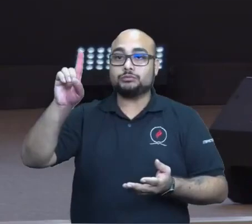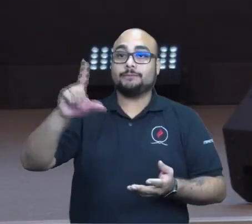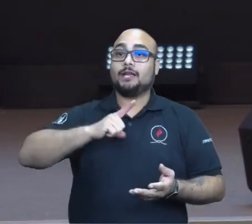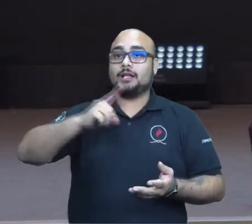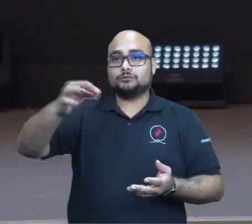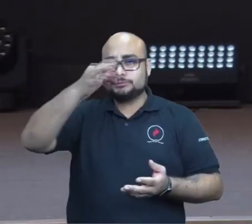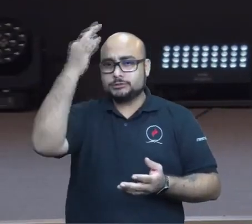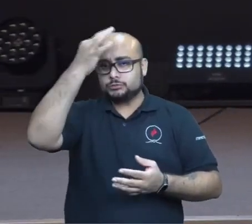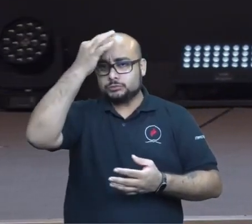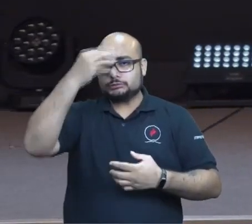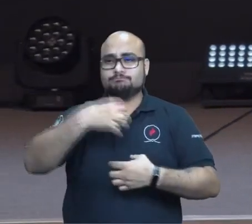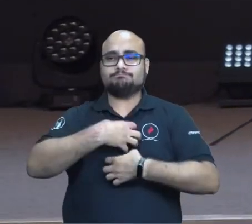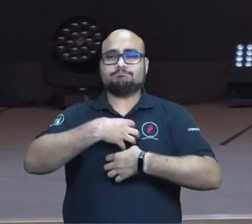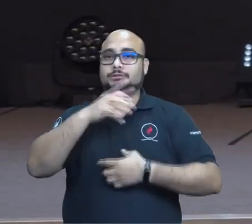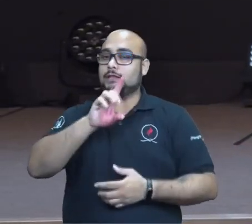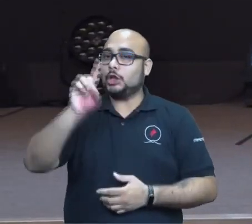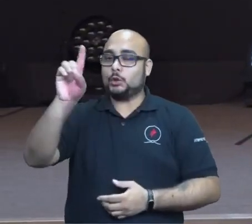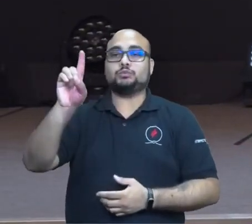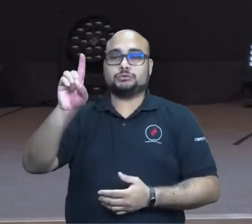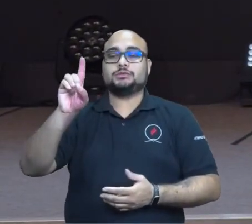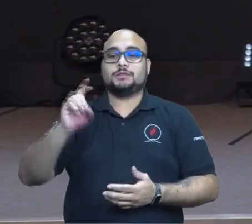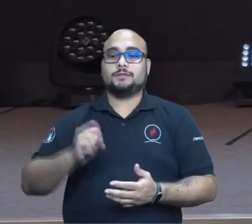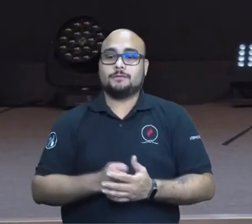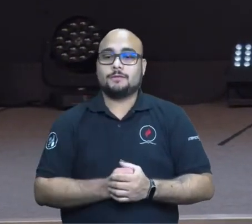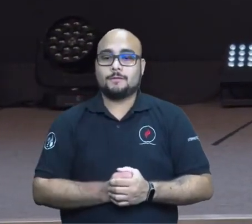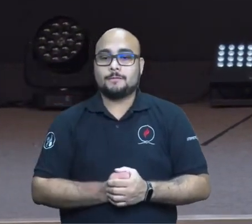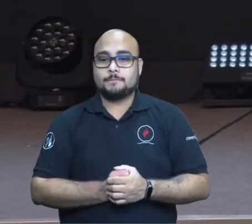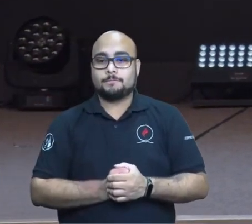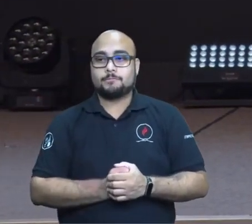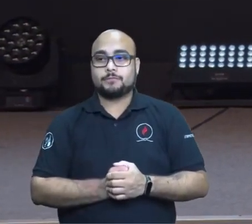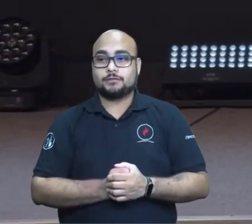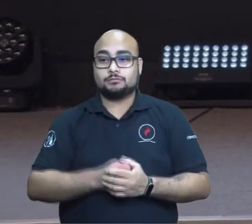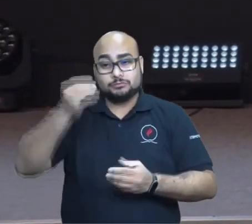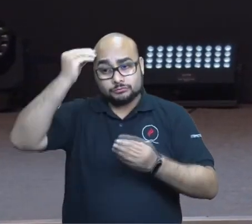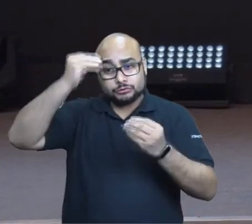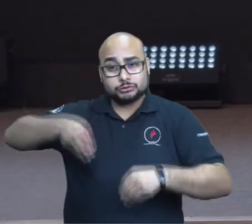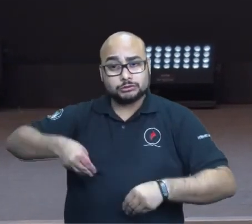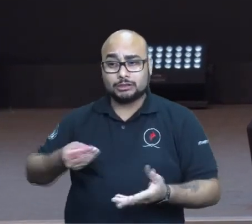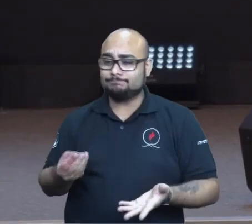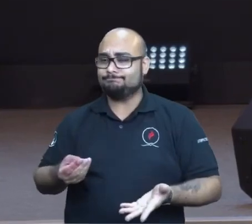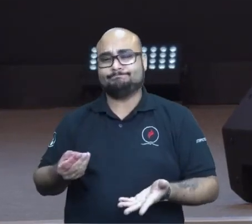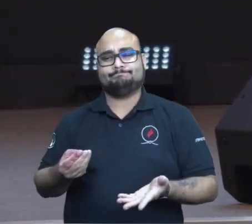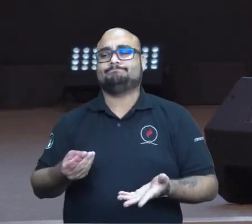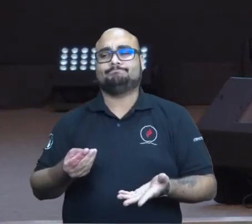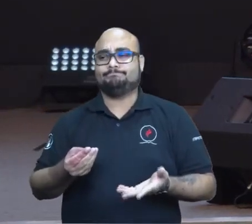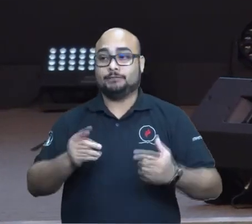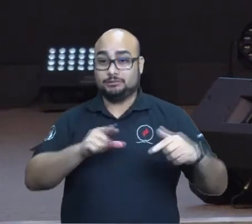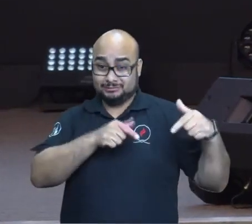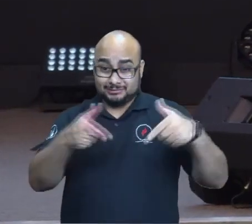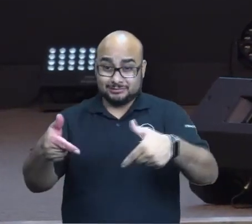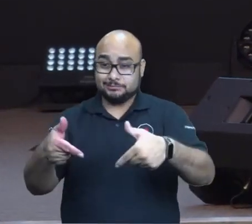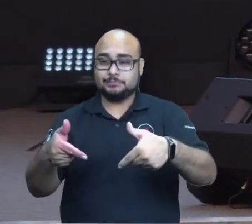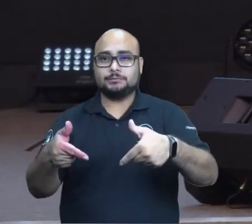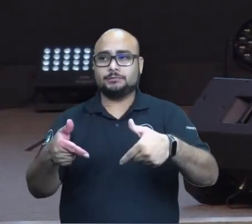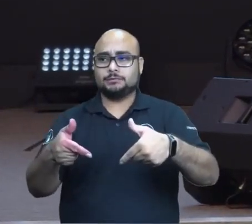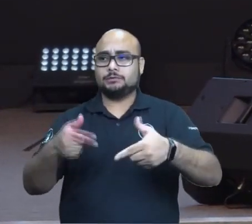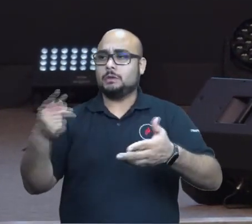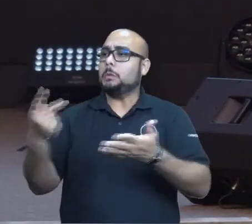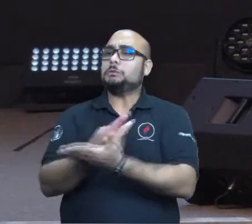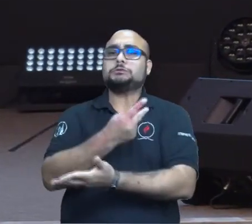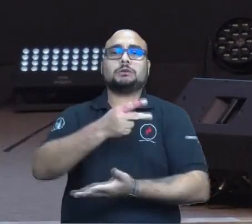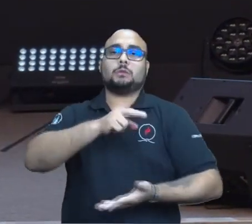Deus a unção do Senhor vamos nos desse motivar em crescer realizar fazer muito pelo contrário